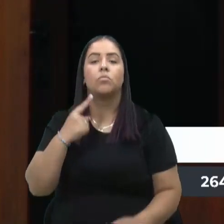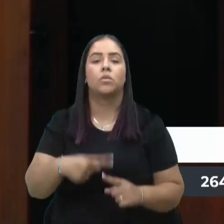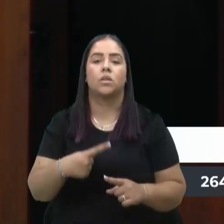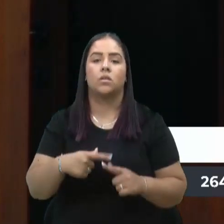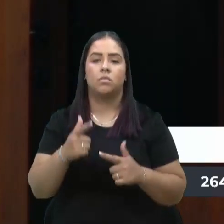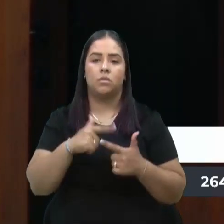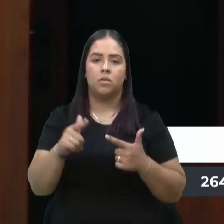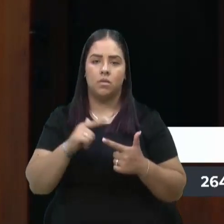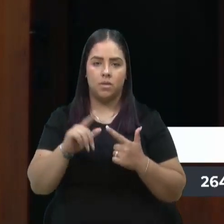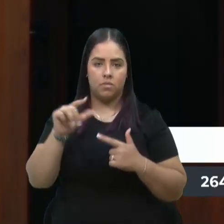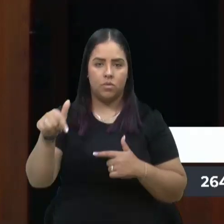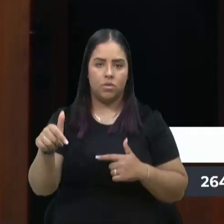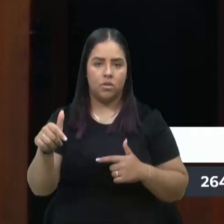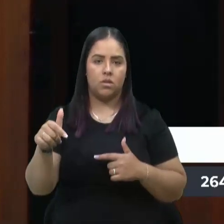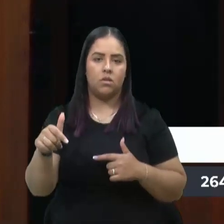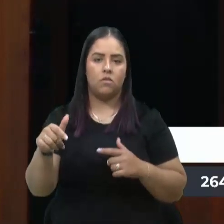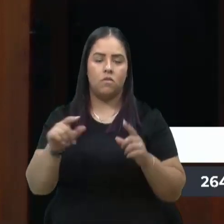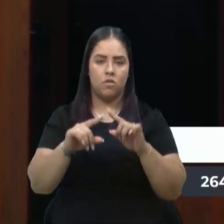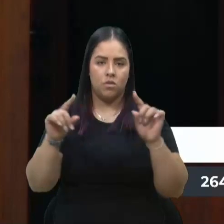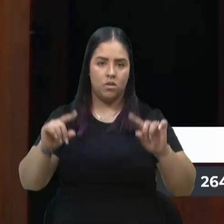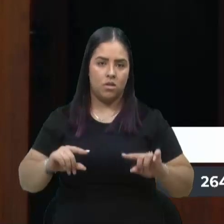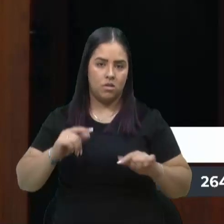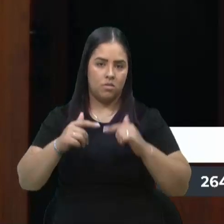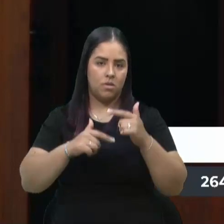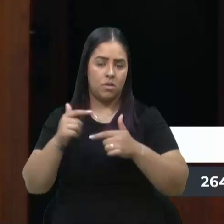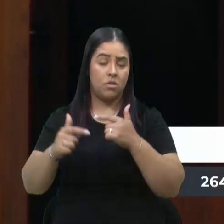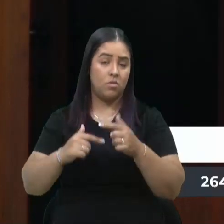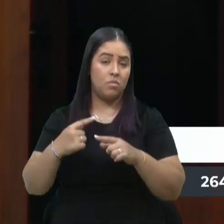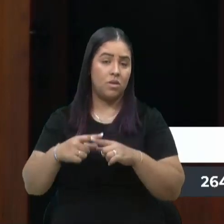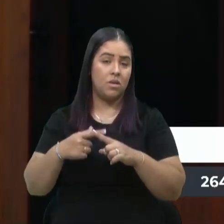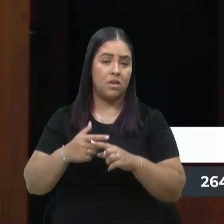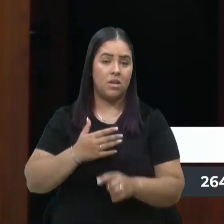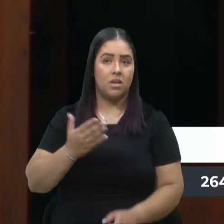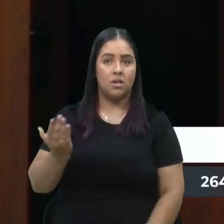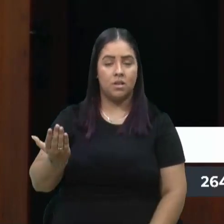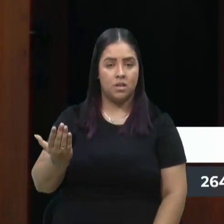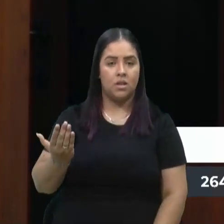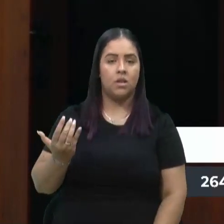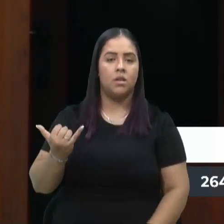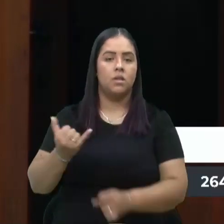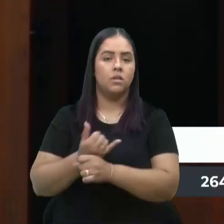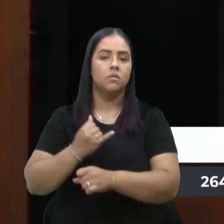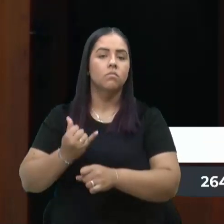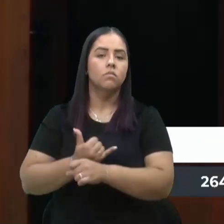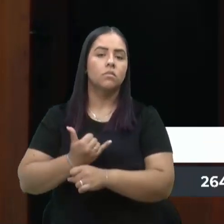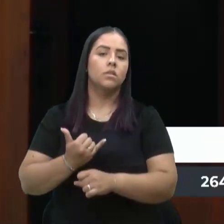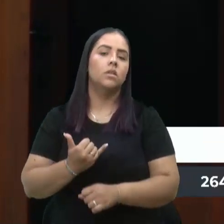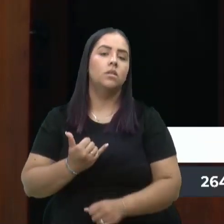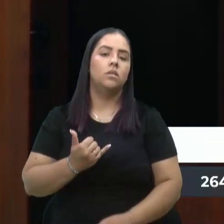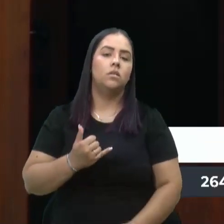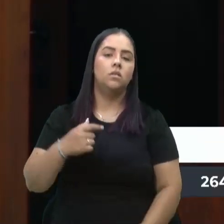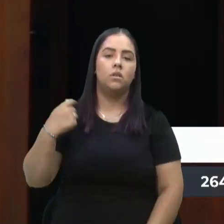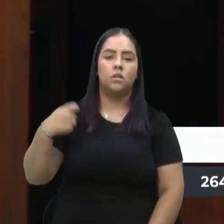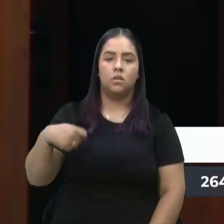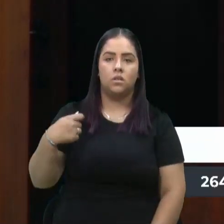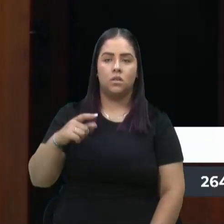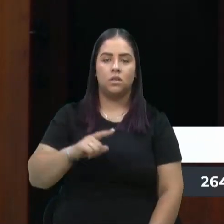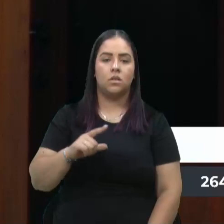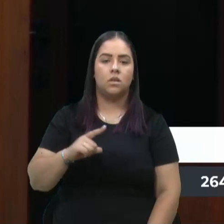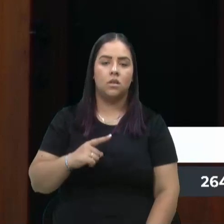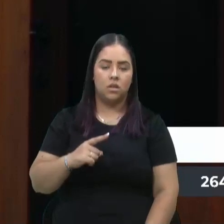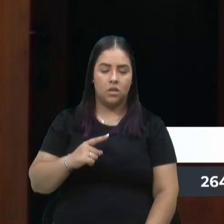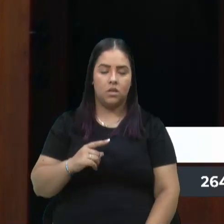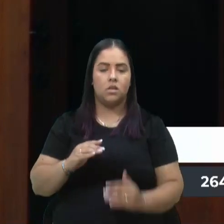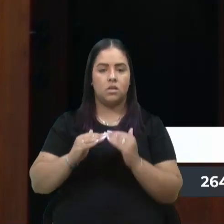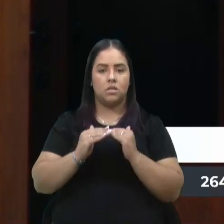Para o trabalhador. O trabalhador hoje, o metalúrgico nosso, ele precisa de estabilidade, assim